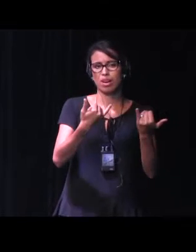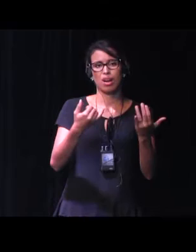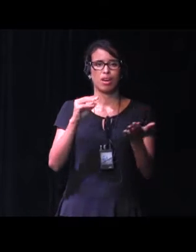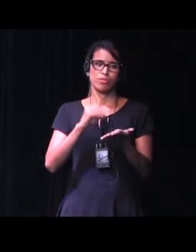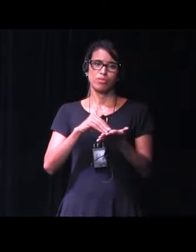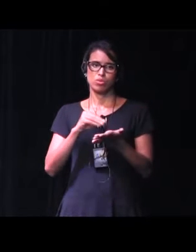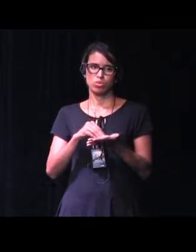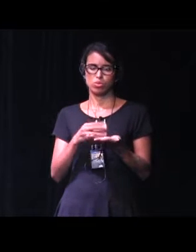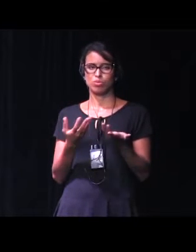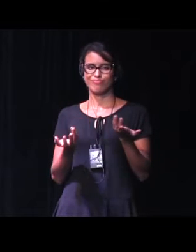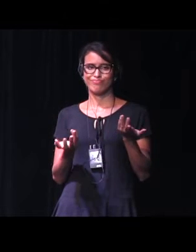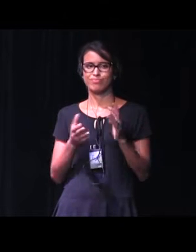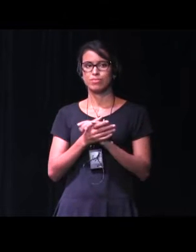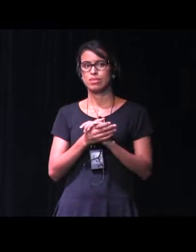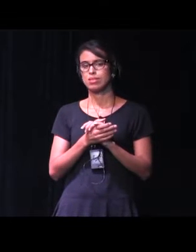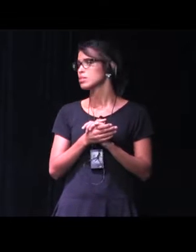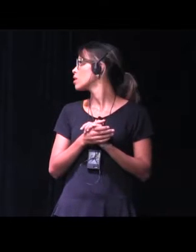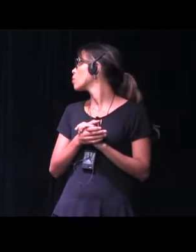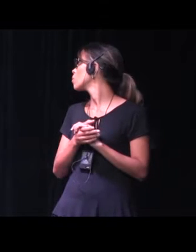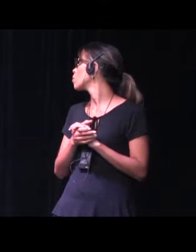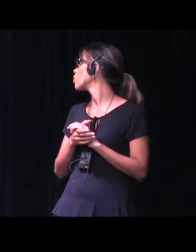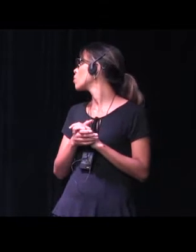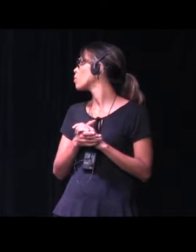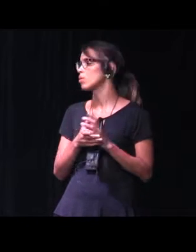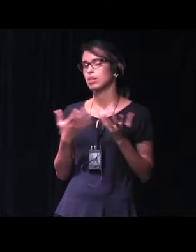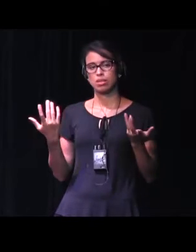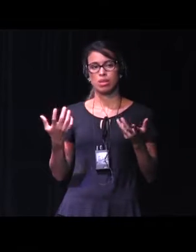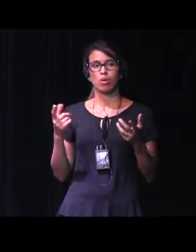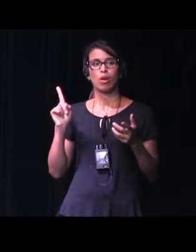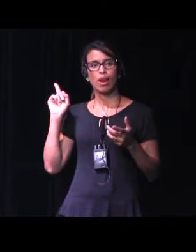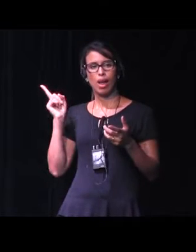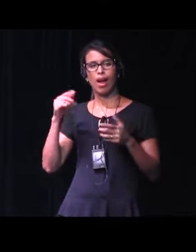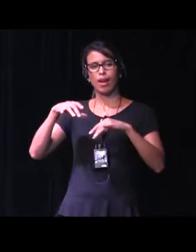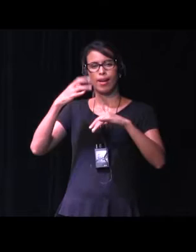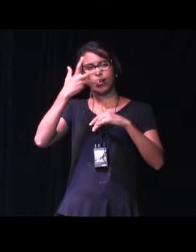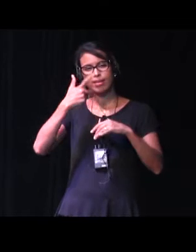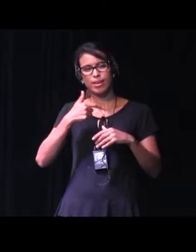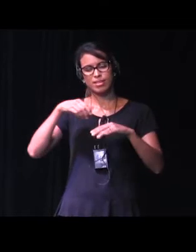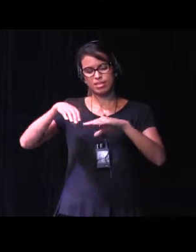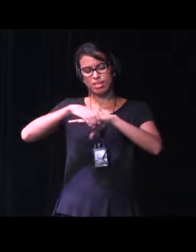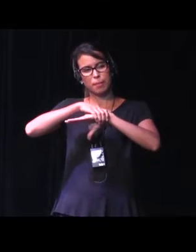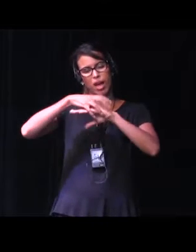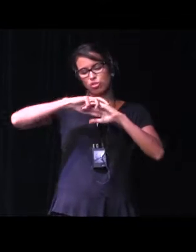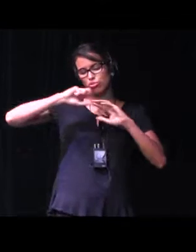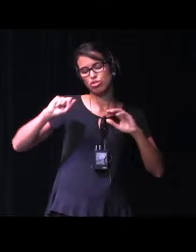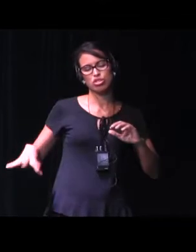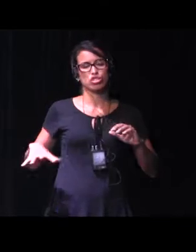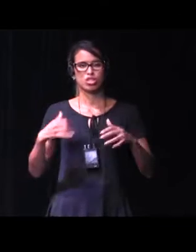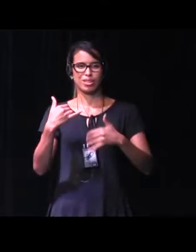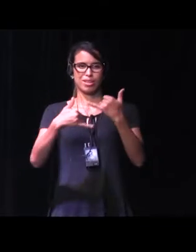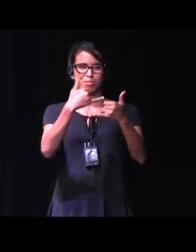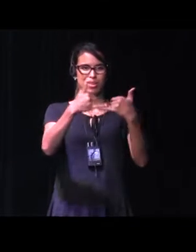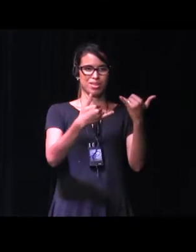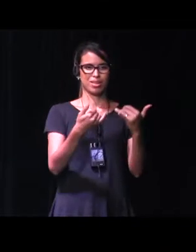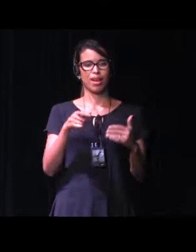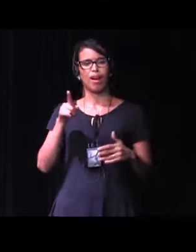dos materiais, se bem descansassem, tirassem os sapatos na área de areia, eles já tiraram os